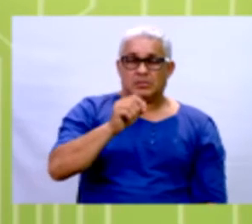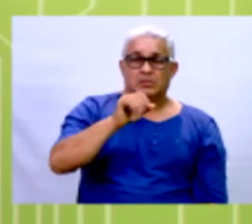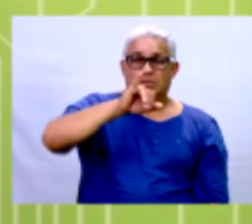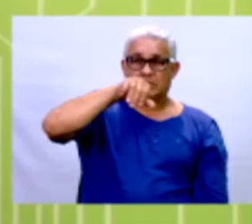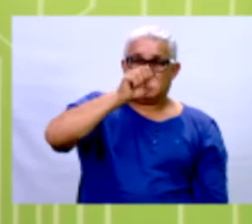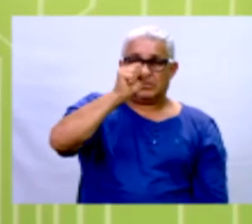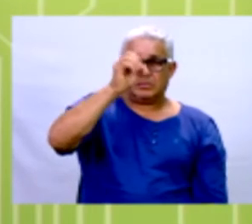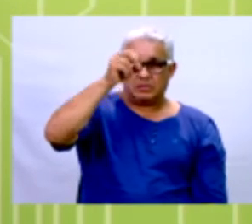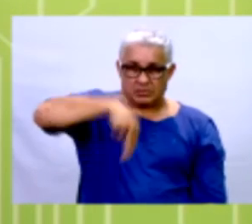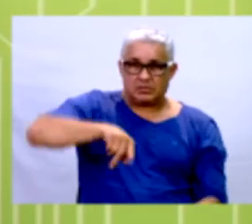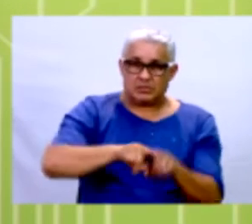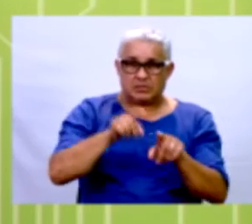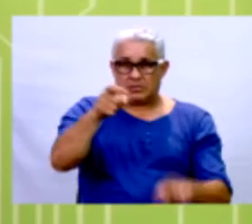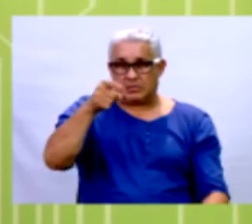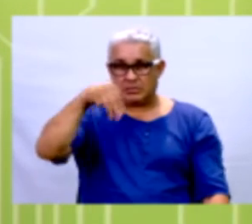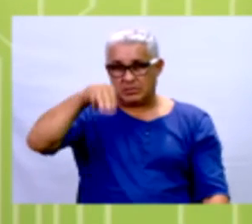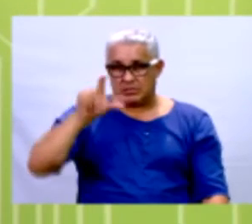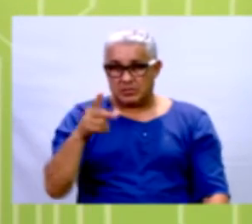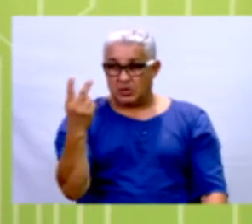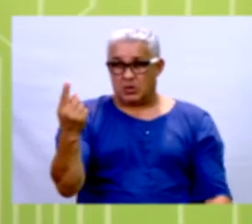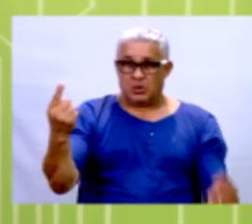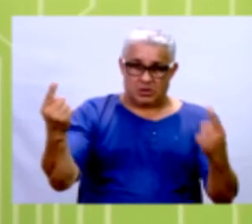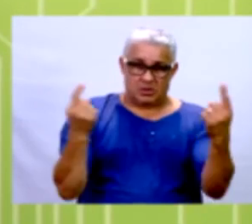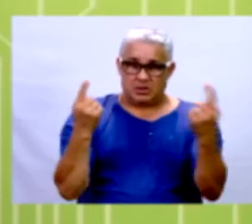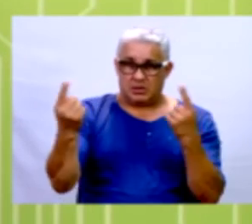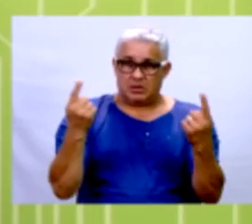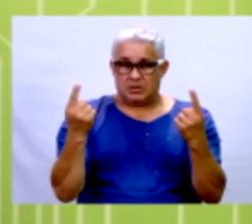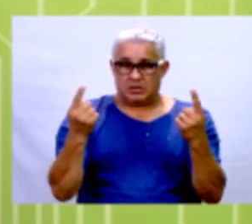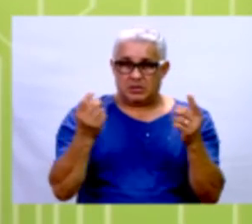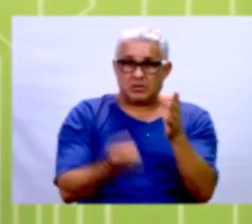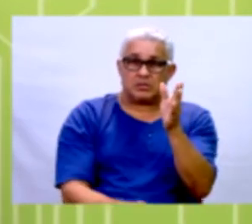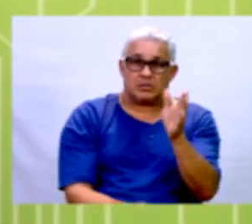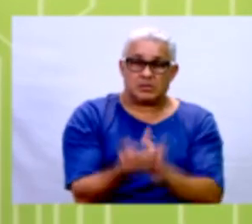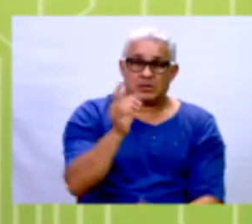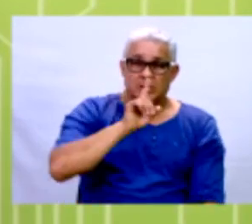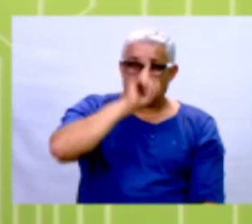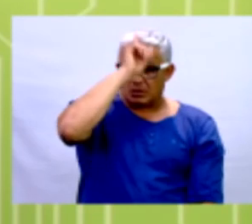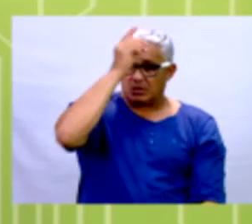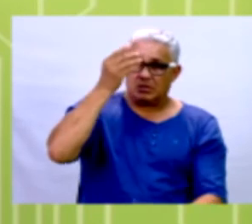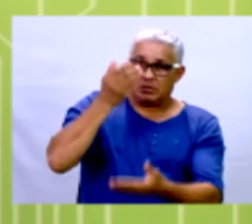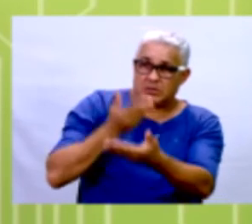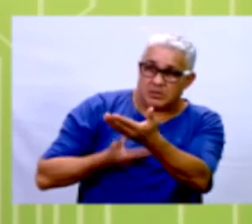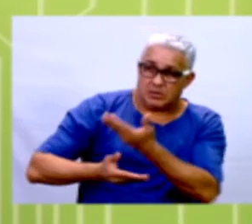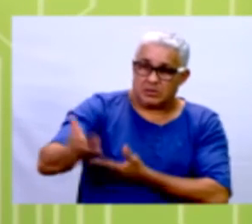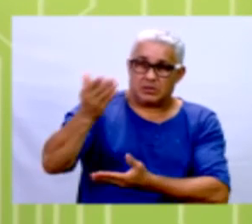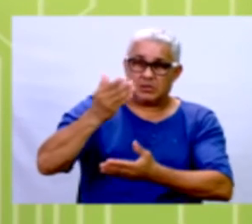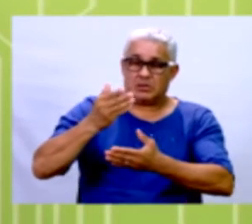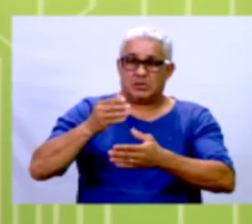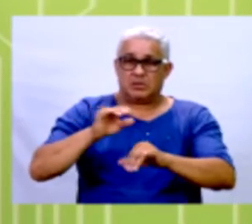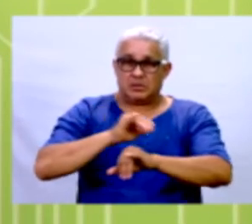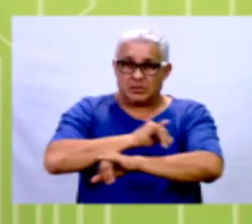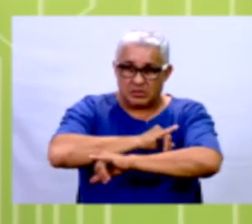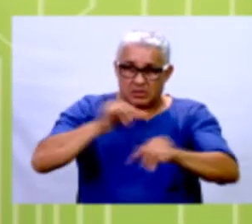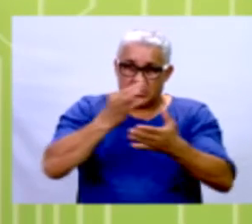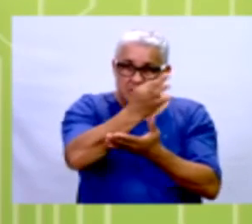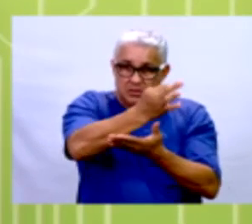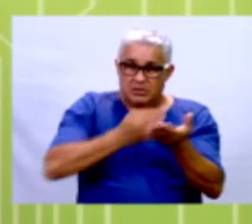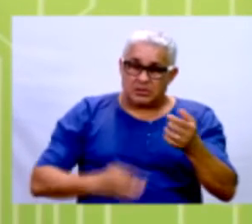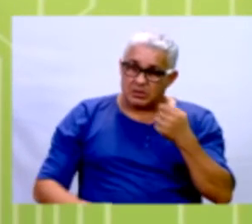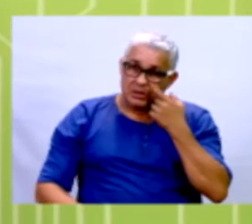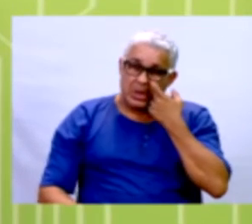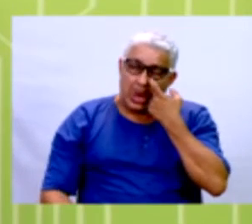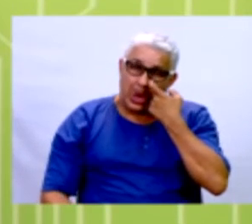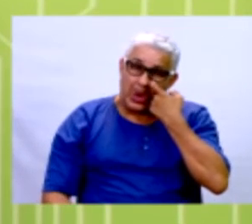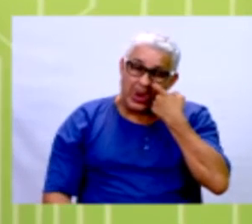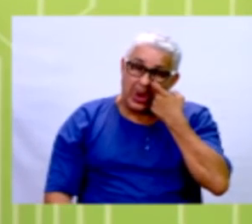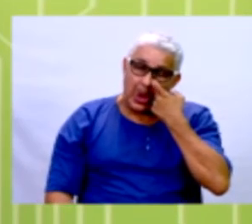XML, certo? Esses dois padrões, eles surgiram com a ideia de transferência de informações no formato texto, né? Só que para